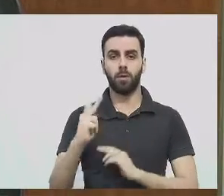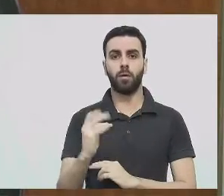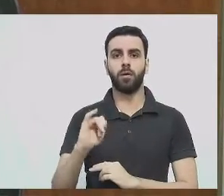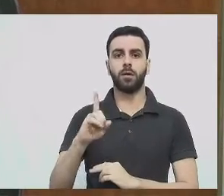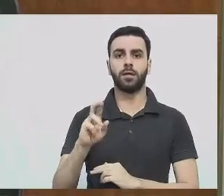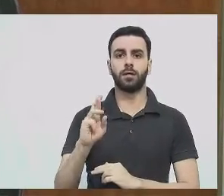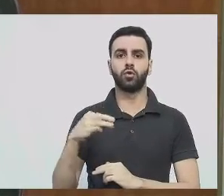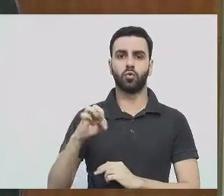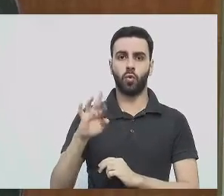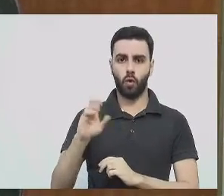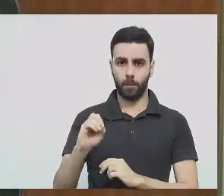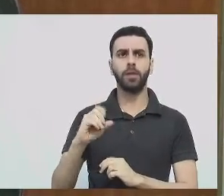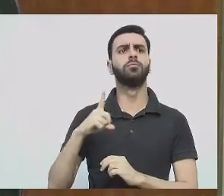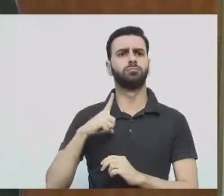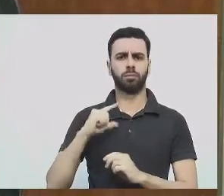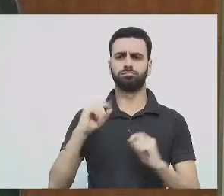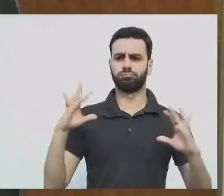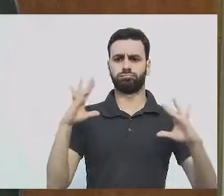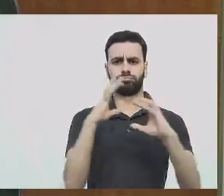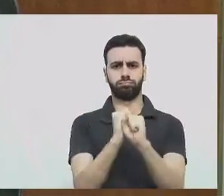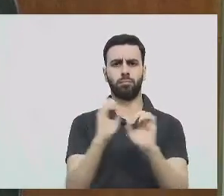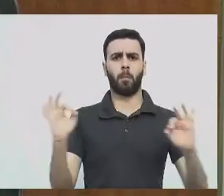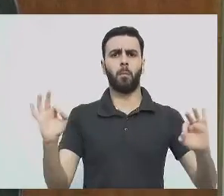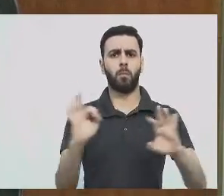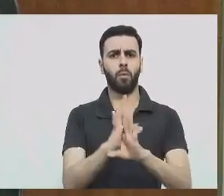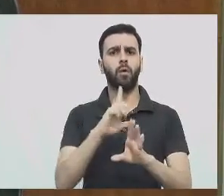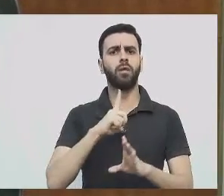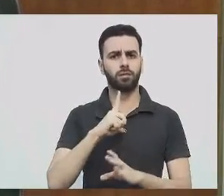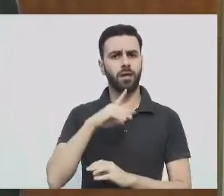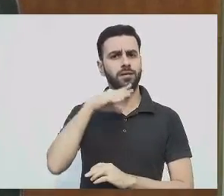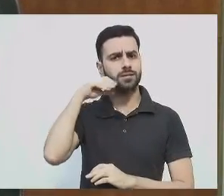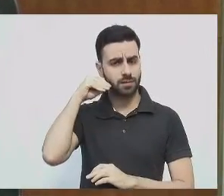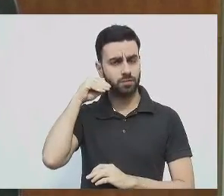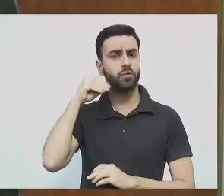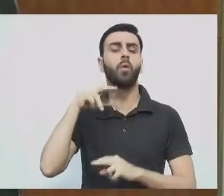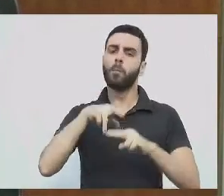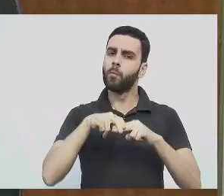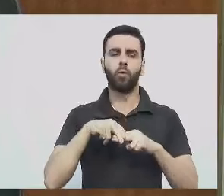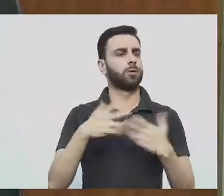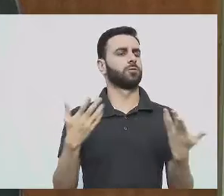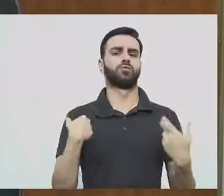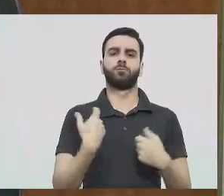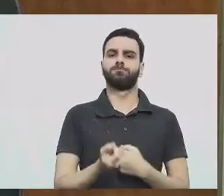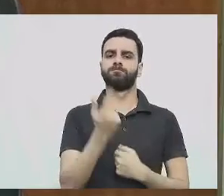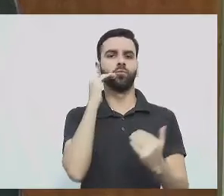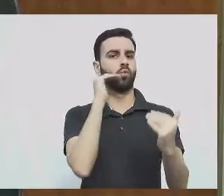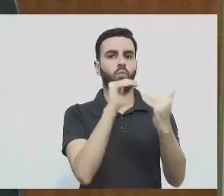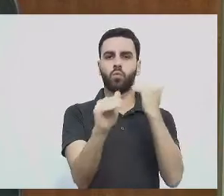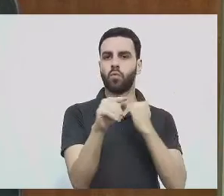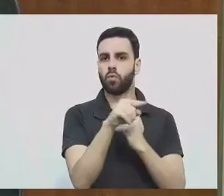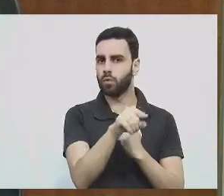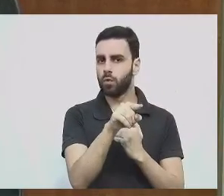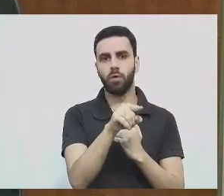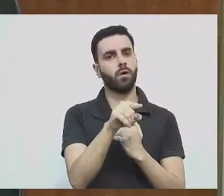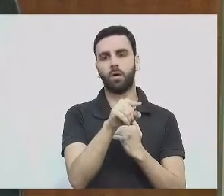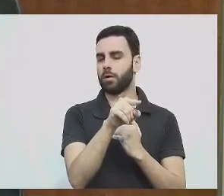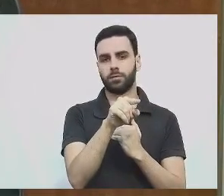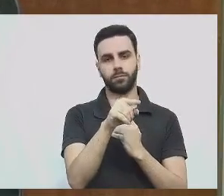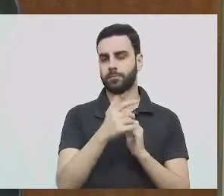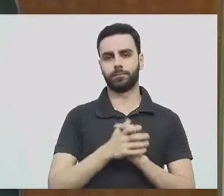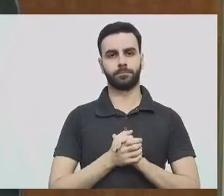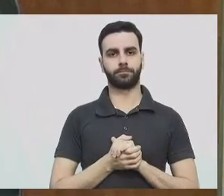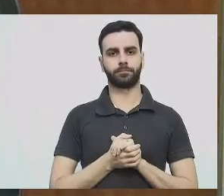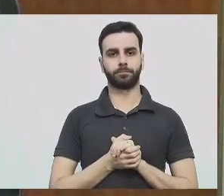nossos servidores vêm conseguindo fazer essa leitura. Então, não tem justificativa, não tem explicação uma situação